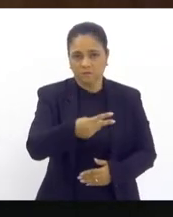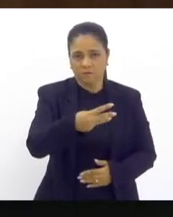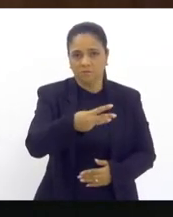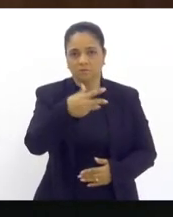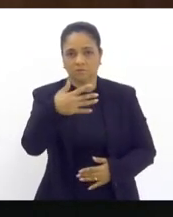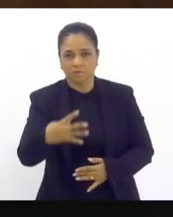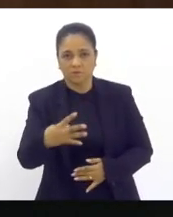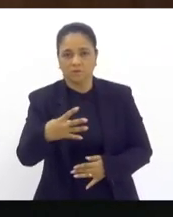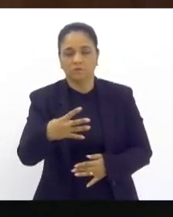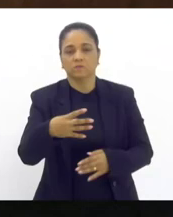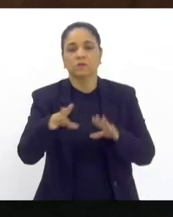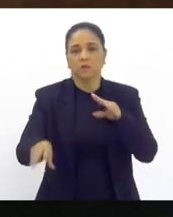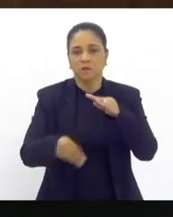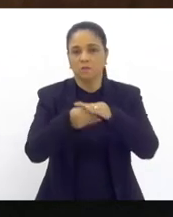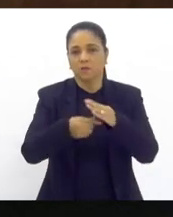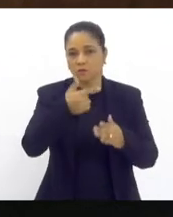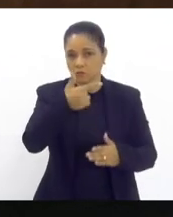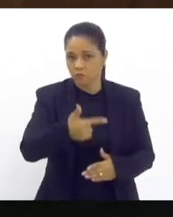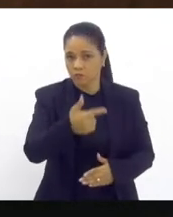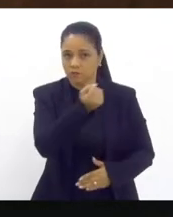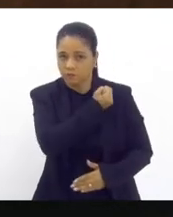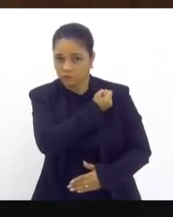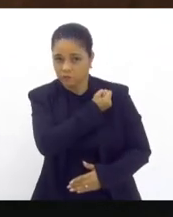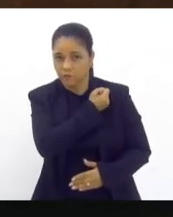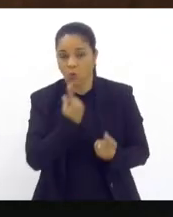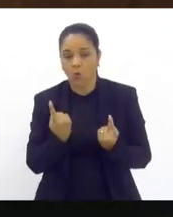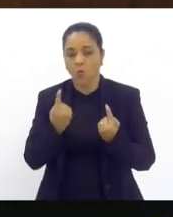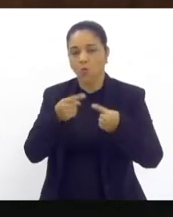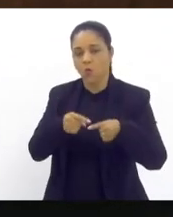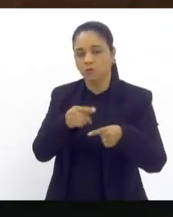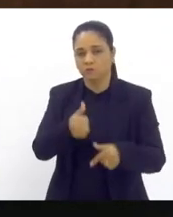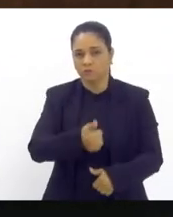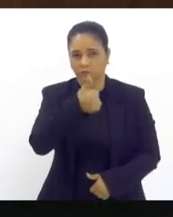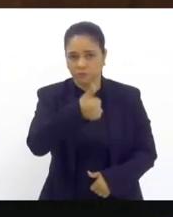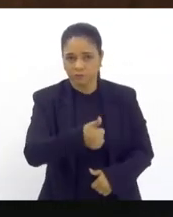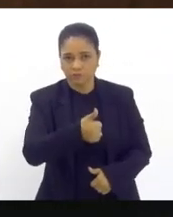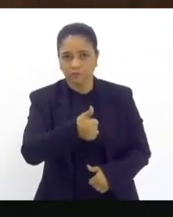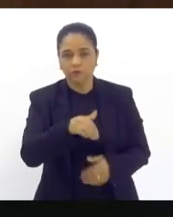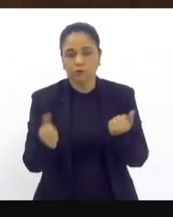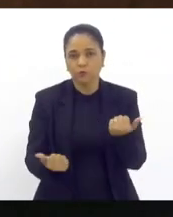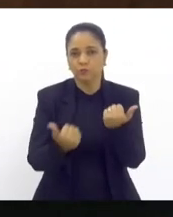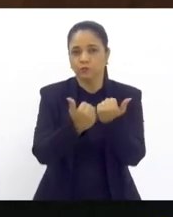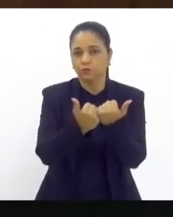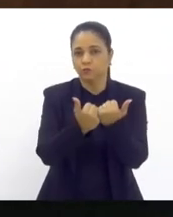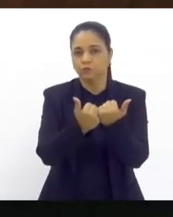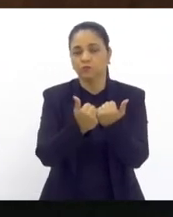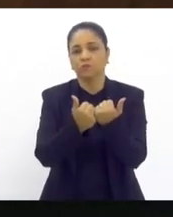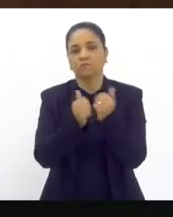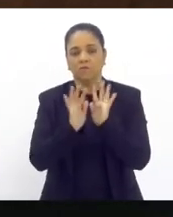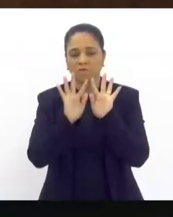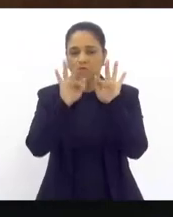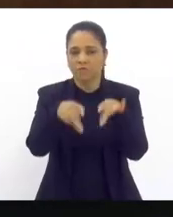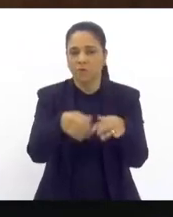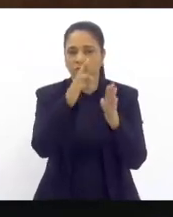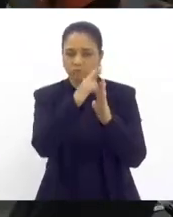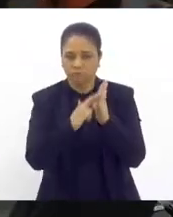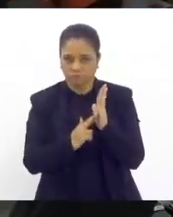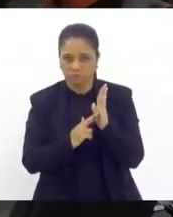emenda número 2. Contrário à emenda número 1, concluindo por substitutivo, pedindo forma final de redação.